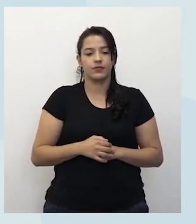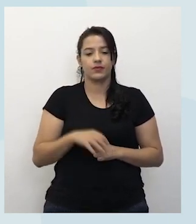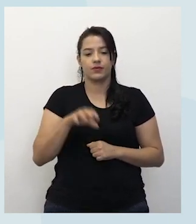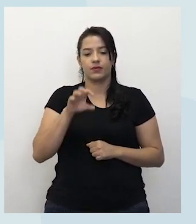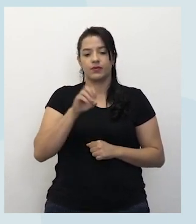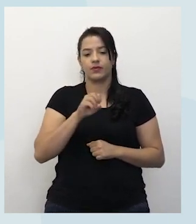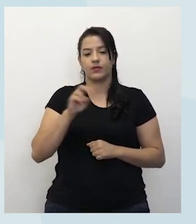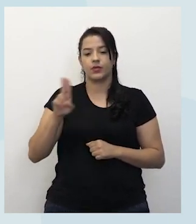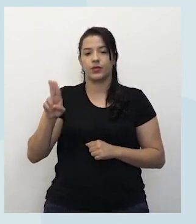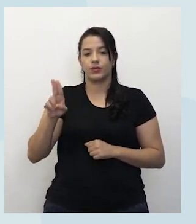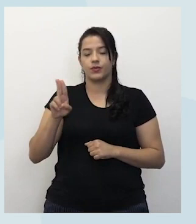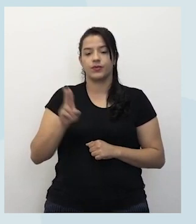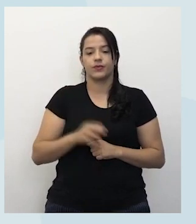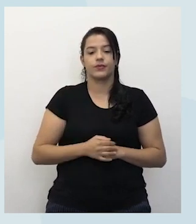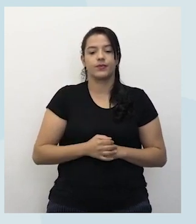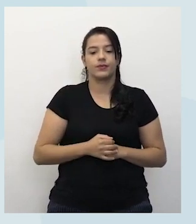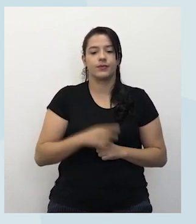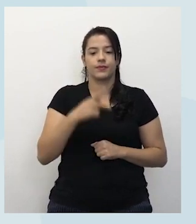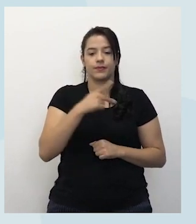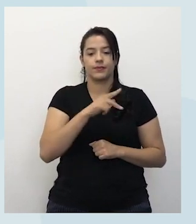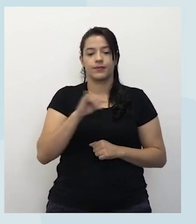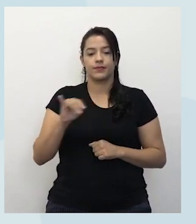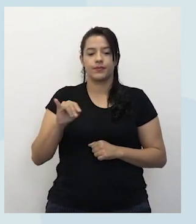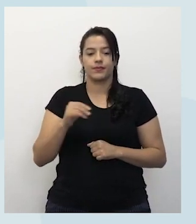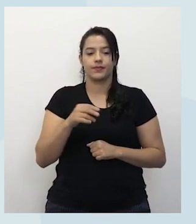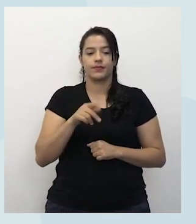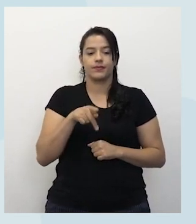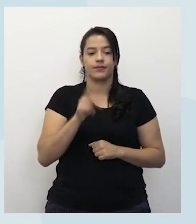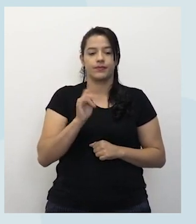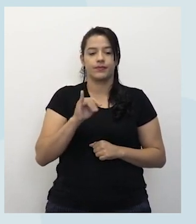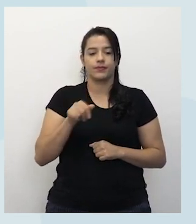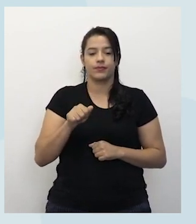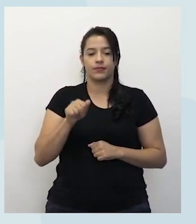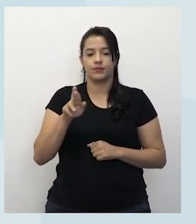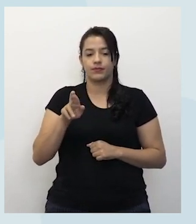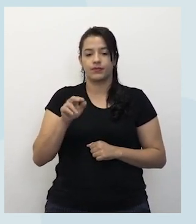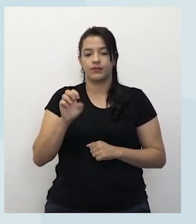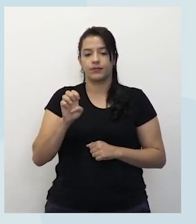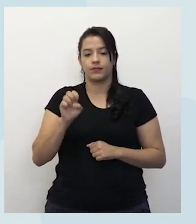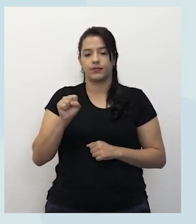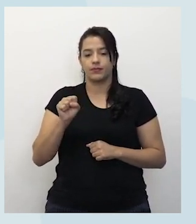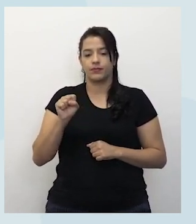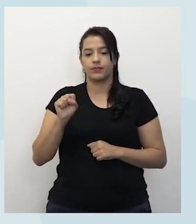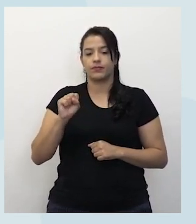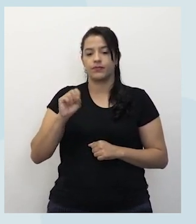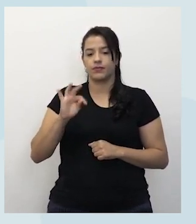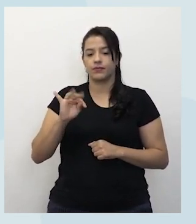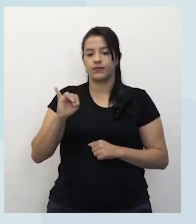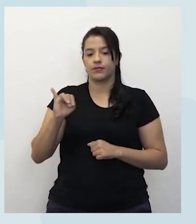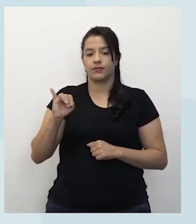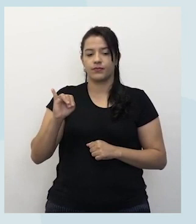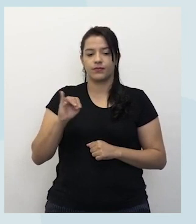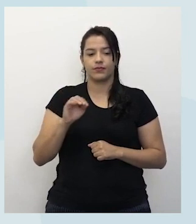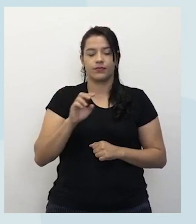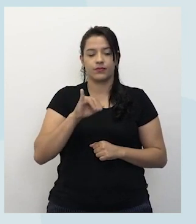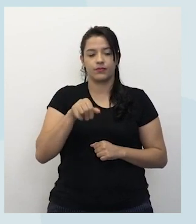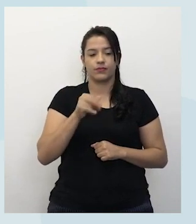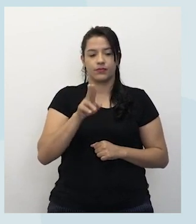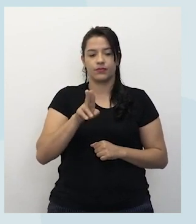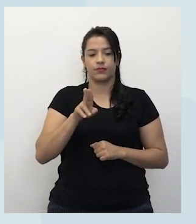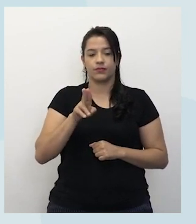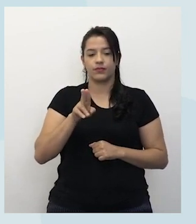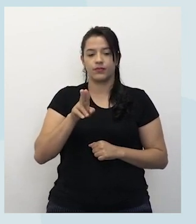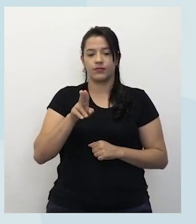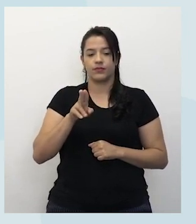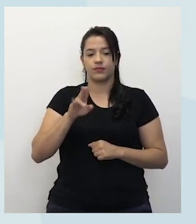P, Q, R, S, T, U, V,